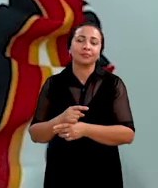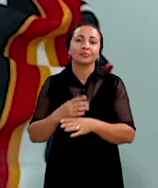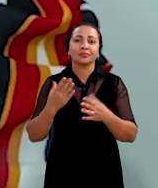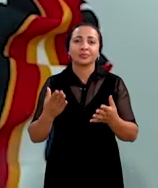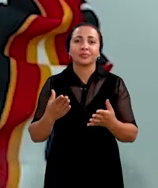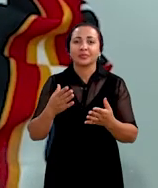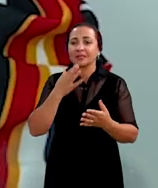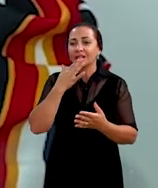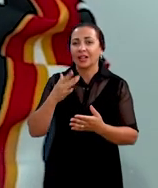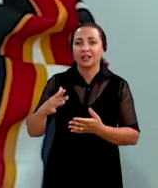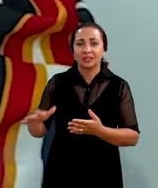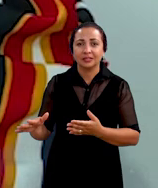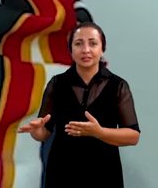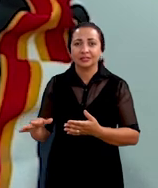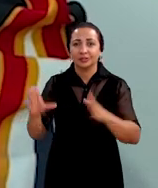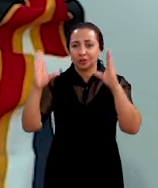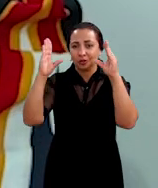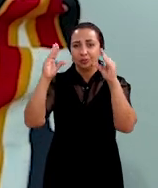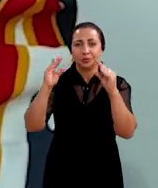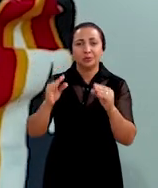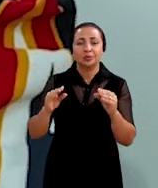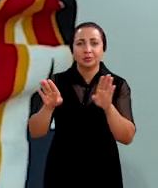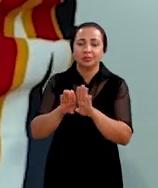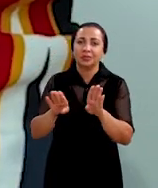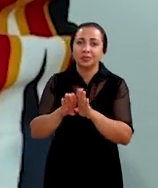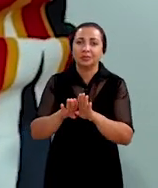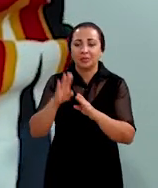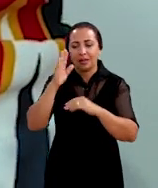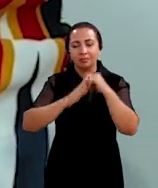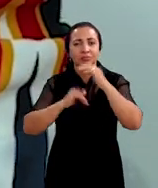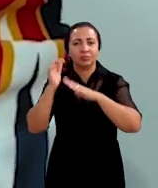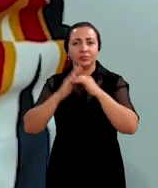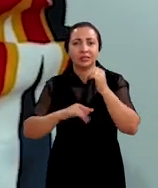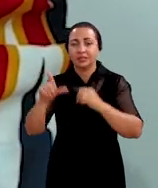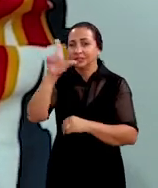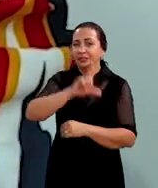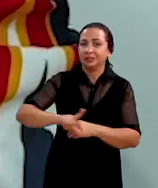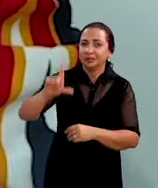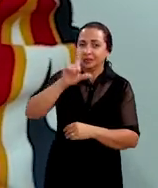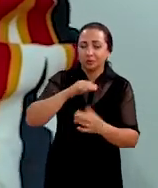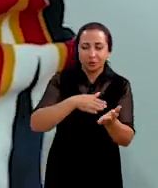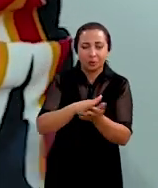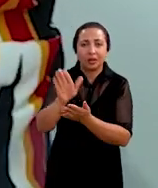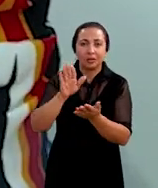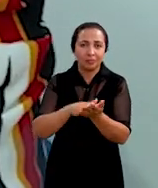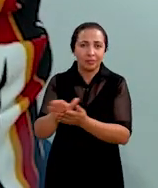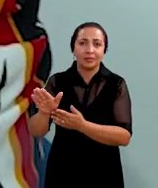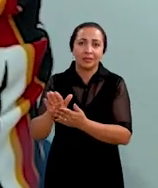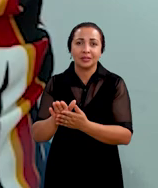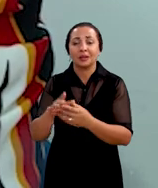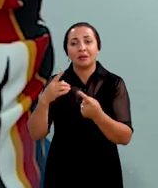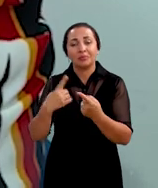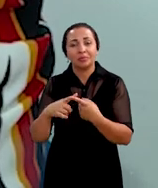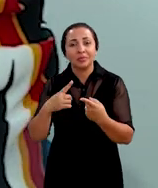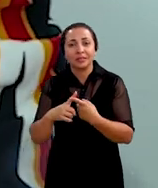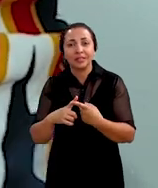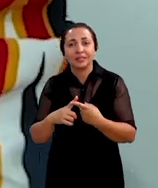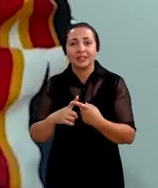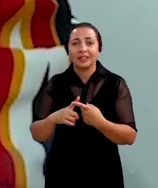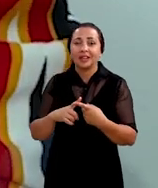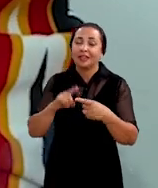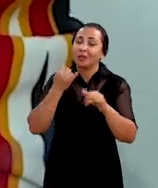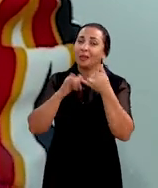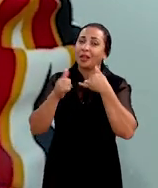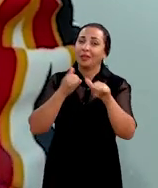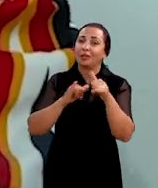que as crianças diminuíram também a prática de leitura de livros impressos em